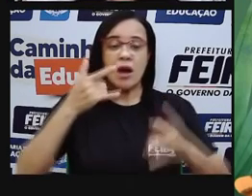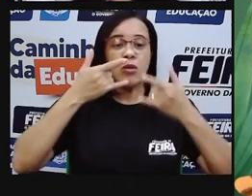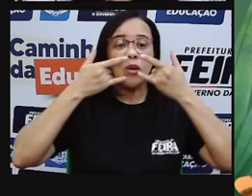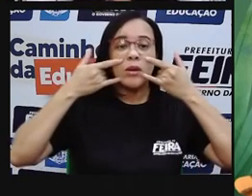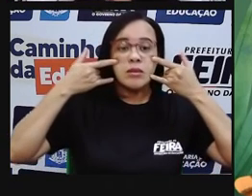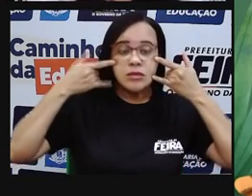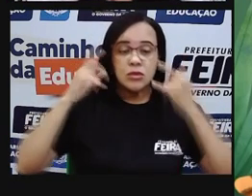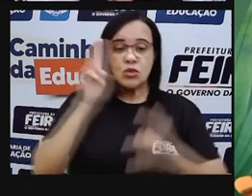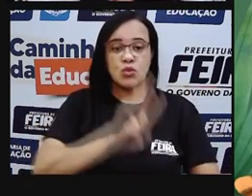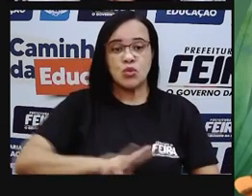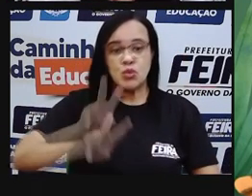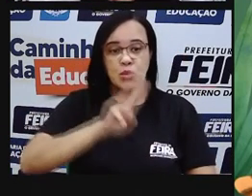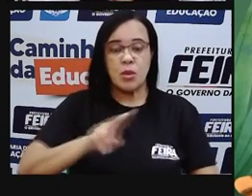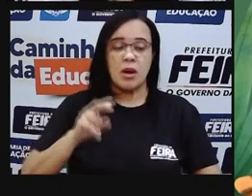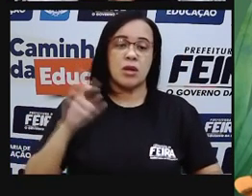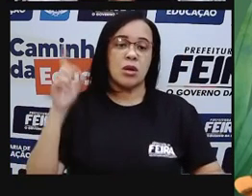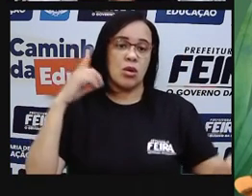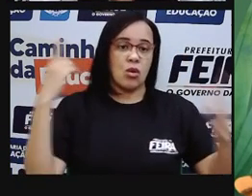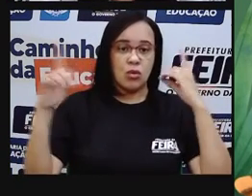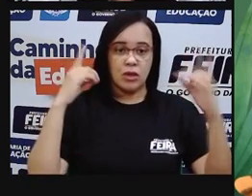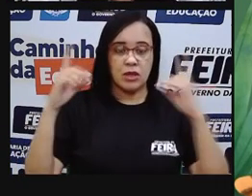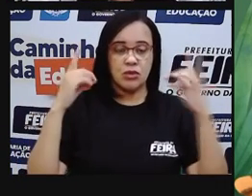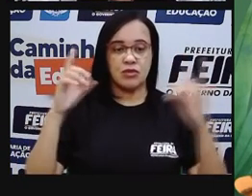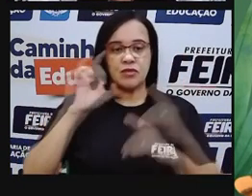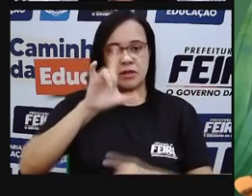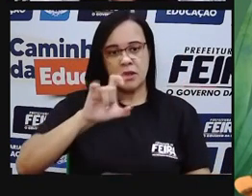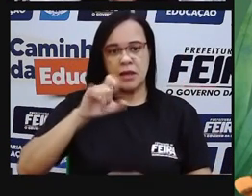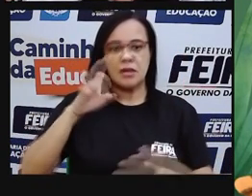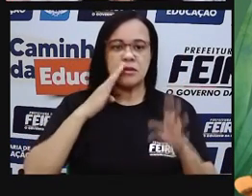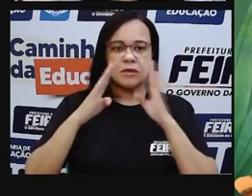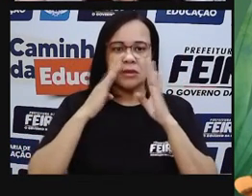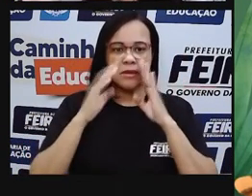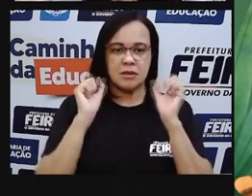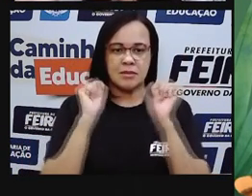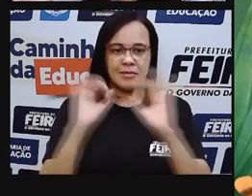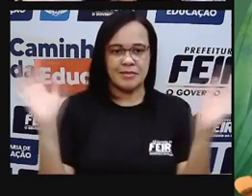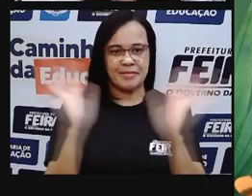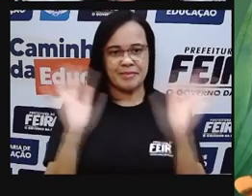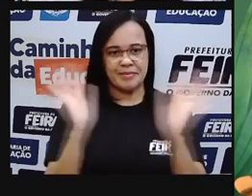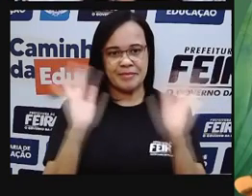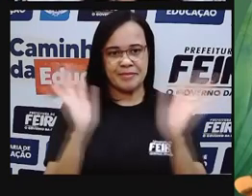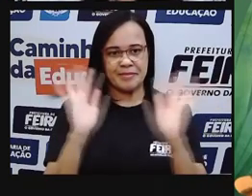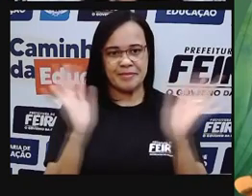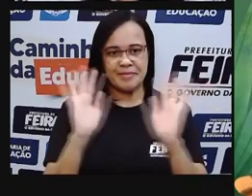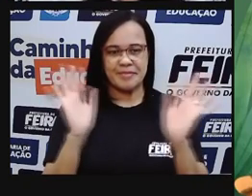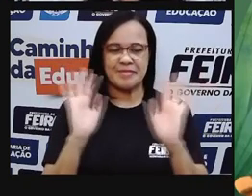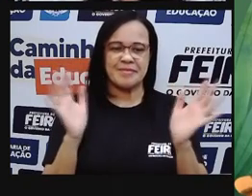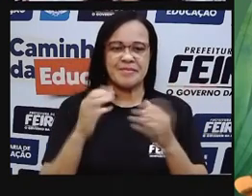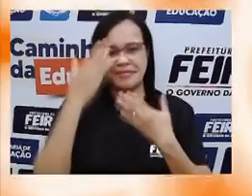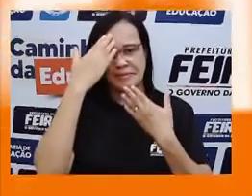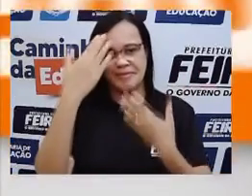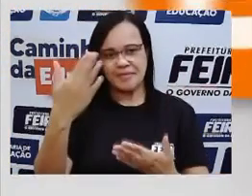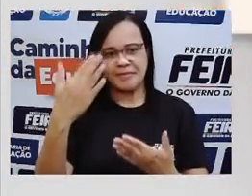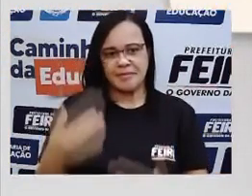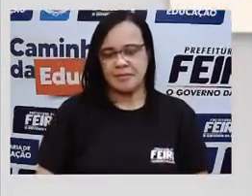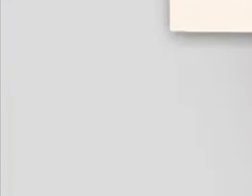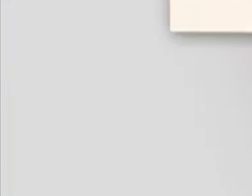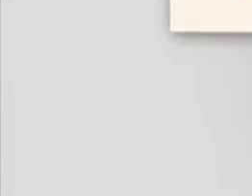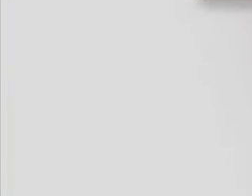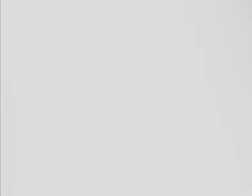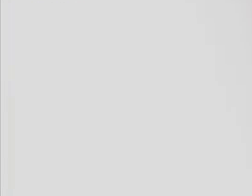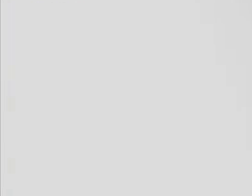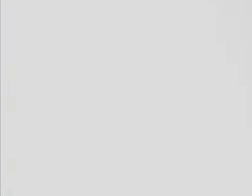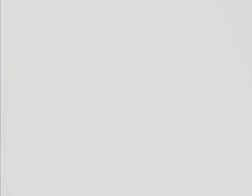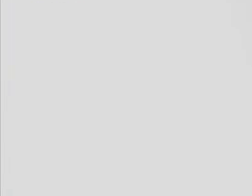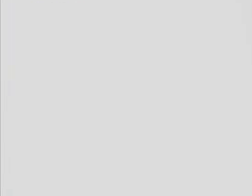e qualquer dúvida entre em contato comigo pelas redes sociais até mais tchauzinho obrigada tchau